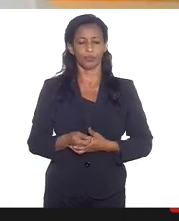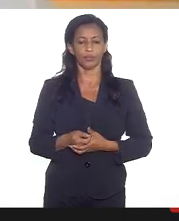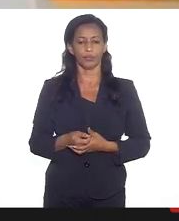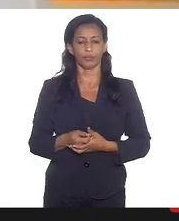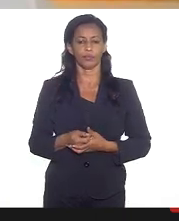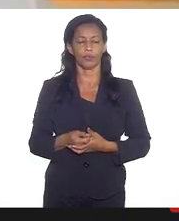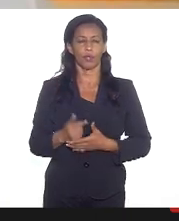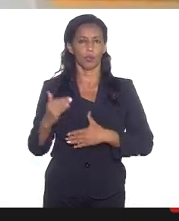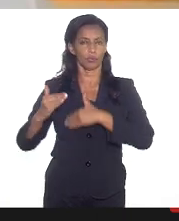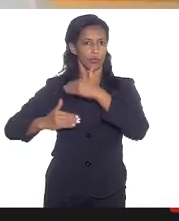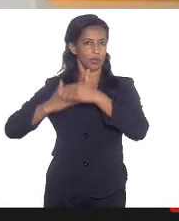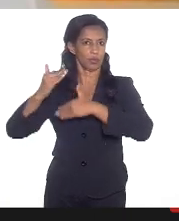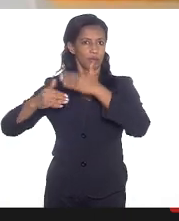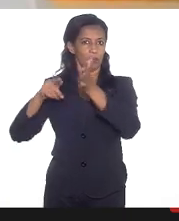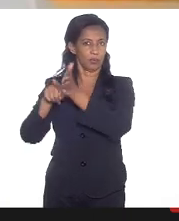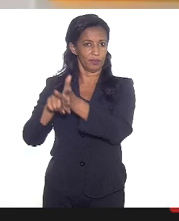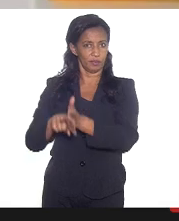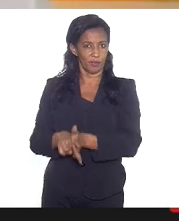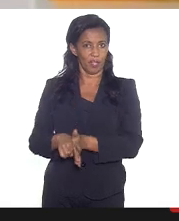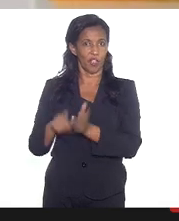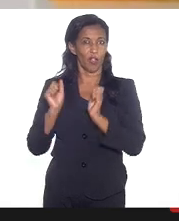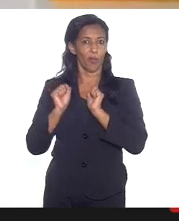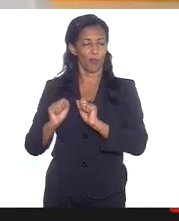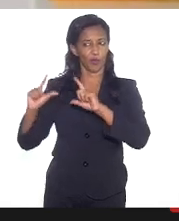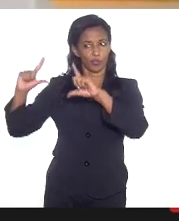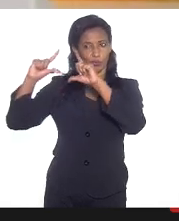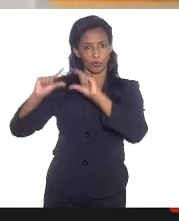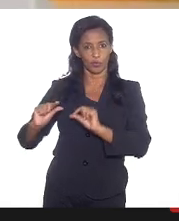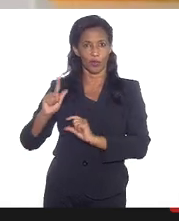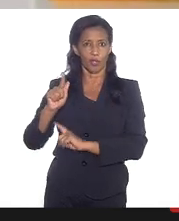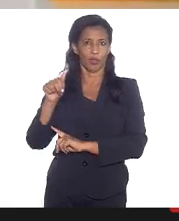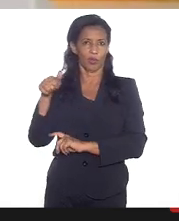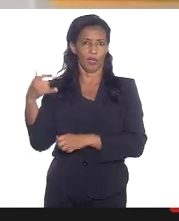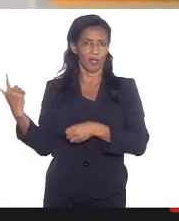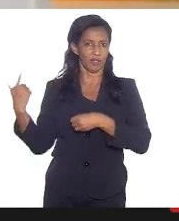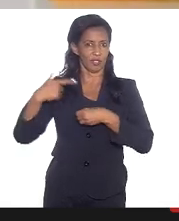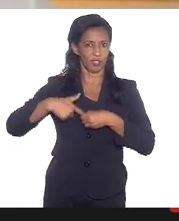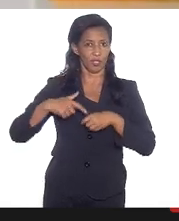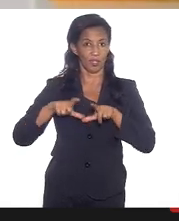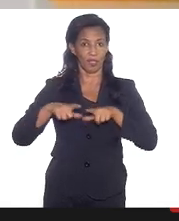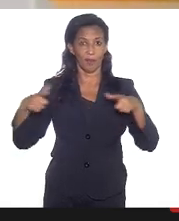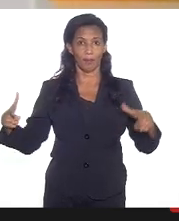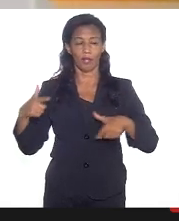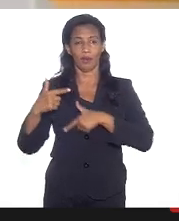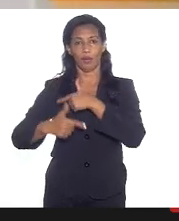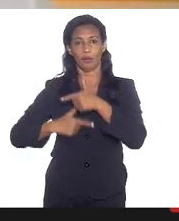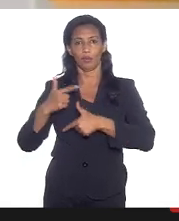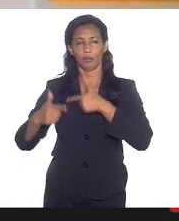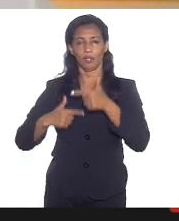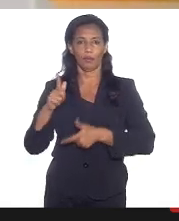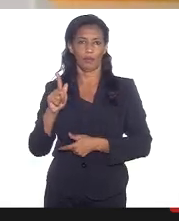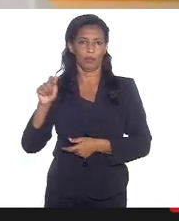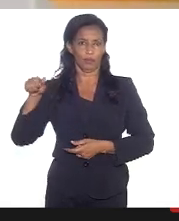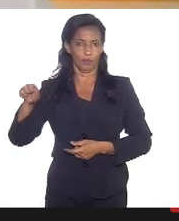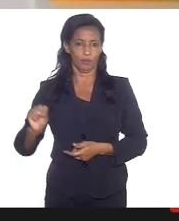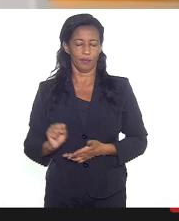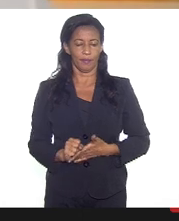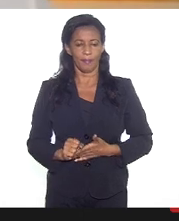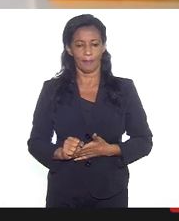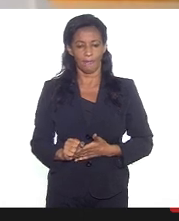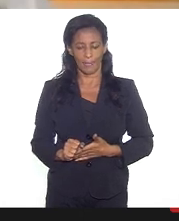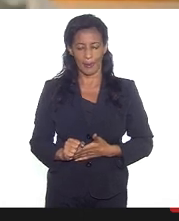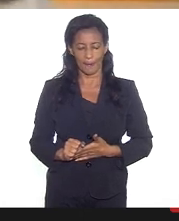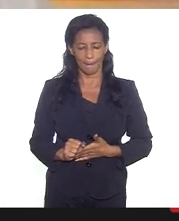e desenvolvimento podem ajudar a minimizar o volume de gás reinjetado e ampliar o mercado consumidor de gás, Eu